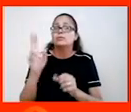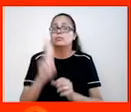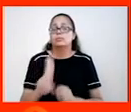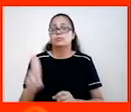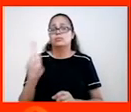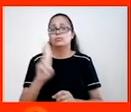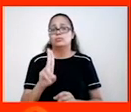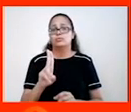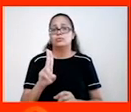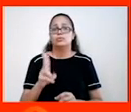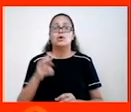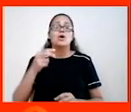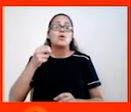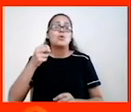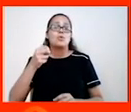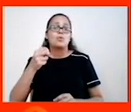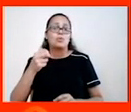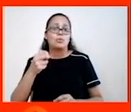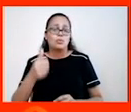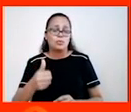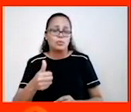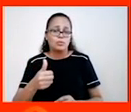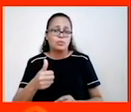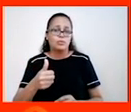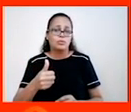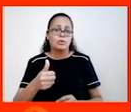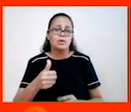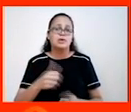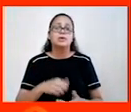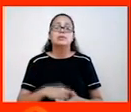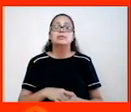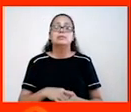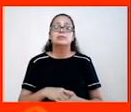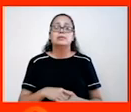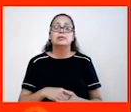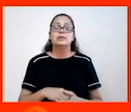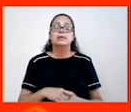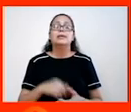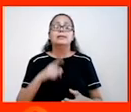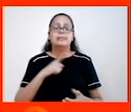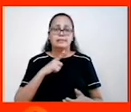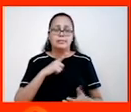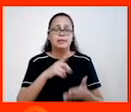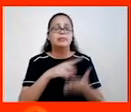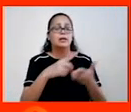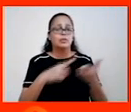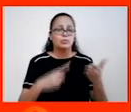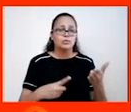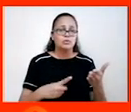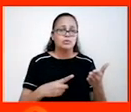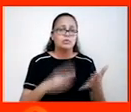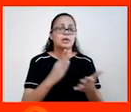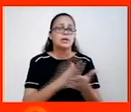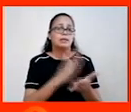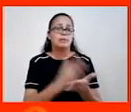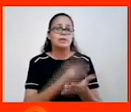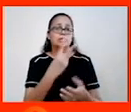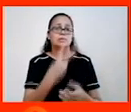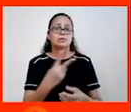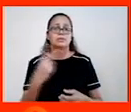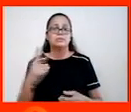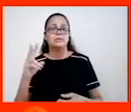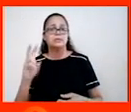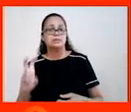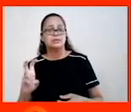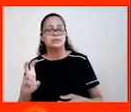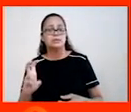seja, quase uma autossuficiência, Então, nós temos aí na apostila do sétimo ano, na página